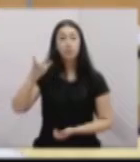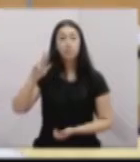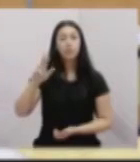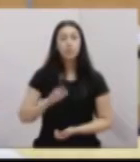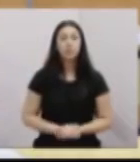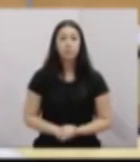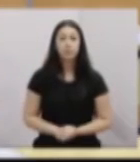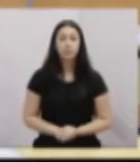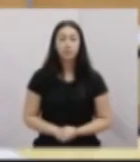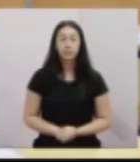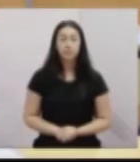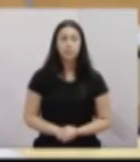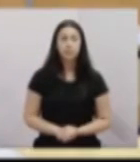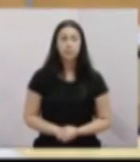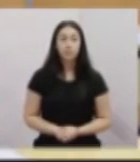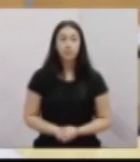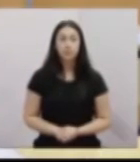Parque Meia Lua.